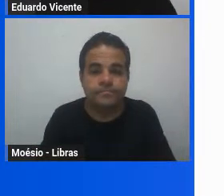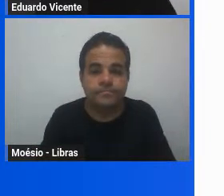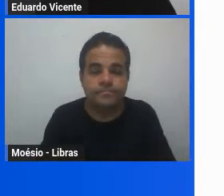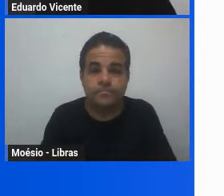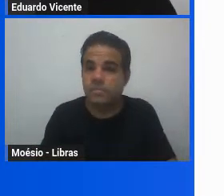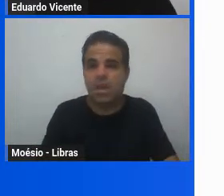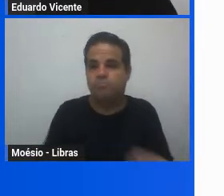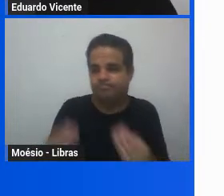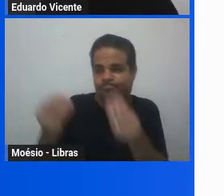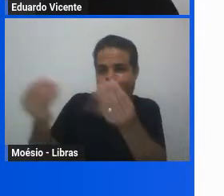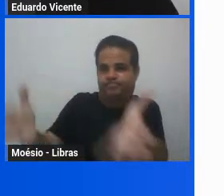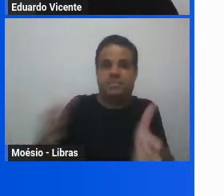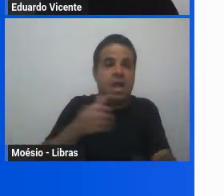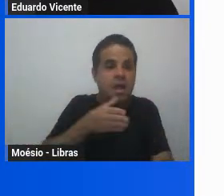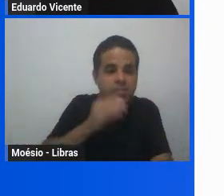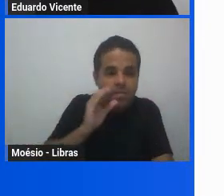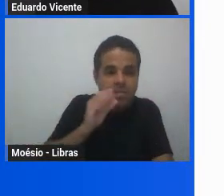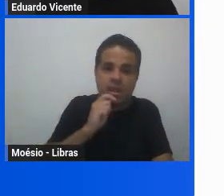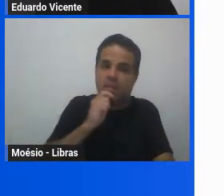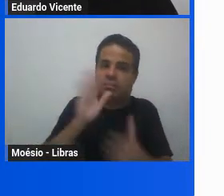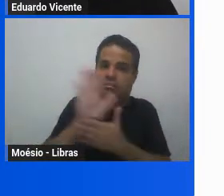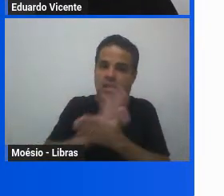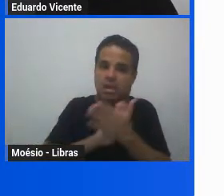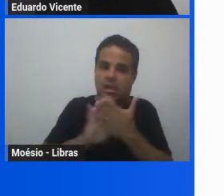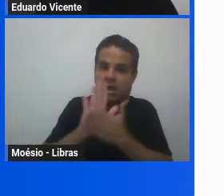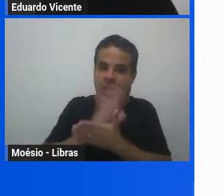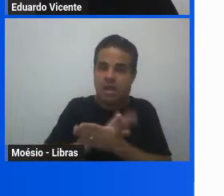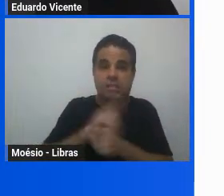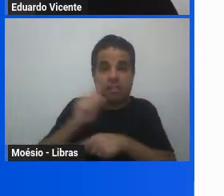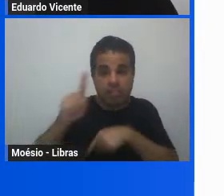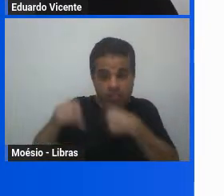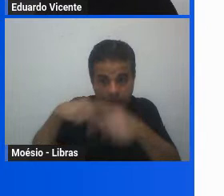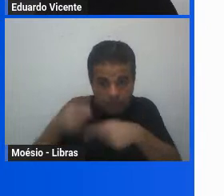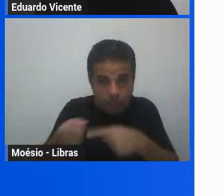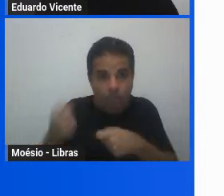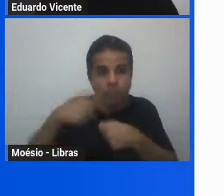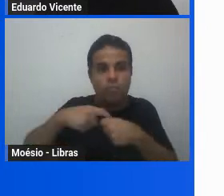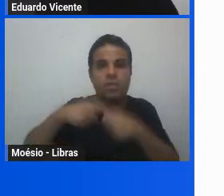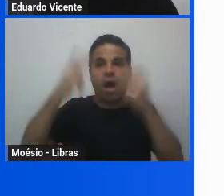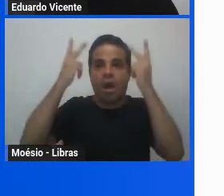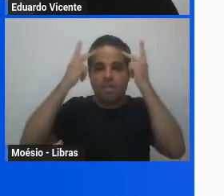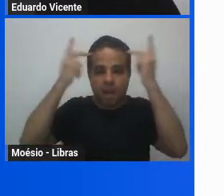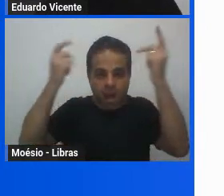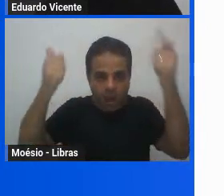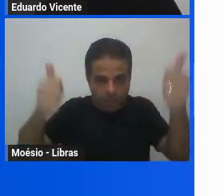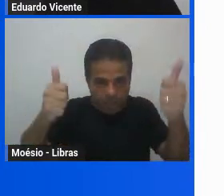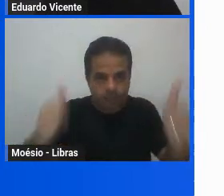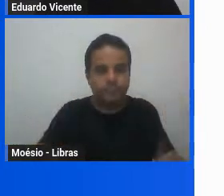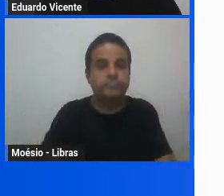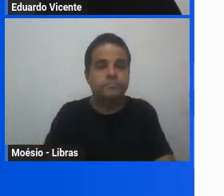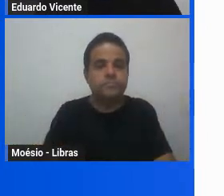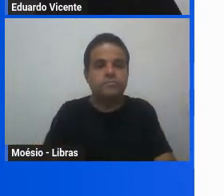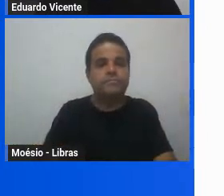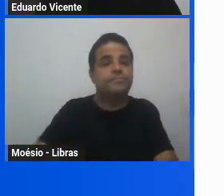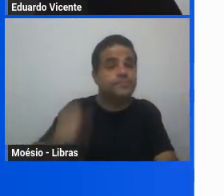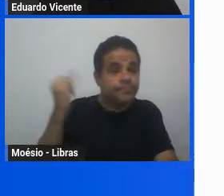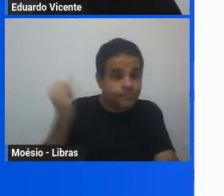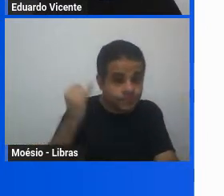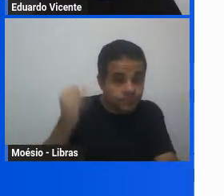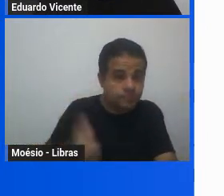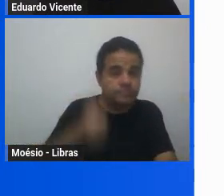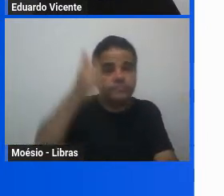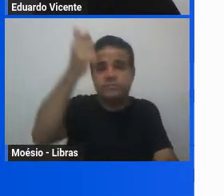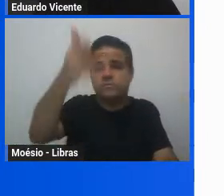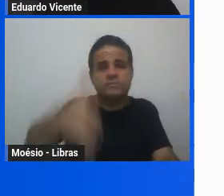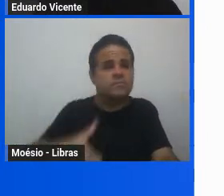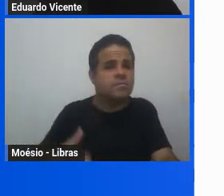ofereço líquido, né, até que se recobre a consciência. Algo importante que eu trouxe aqui. Por que